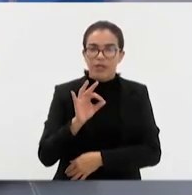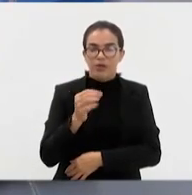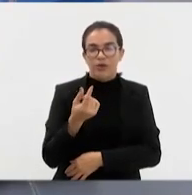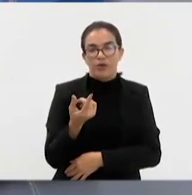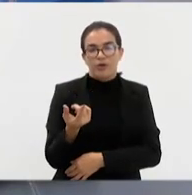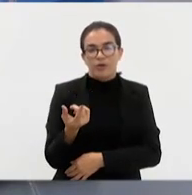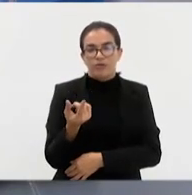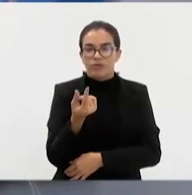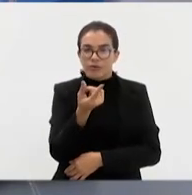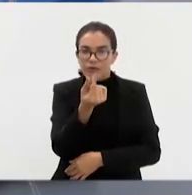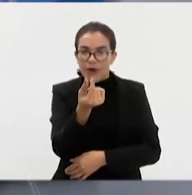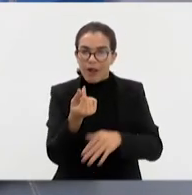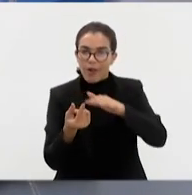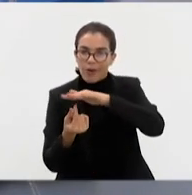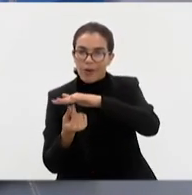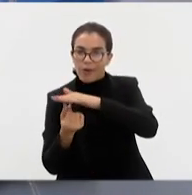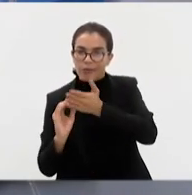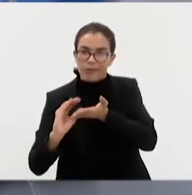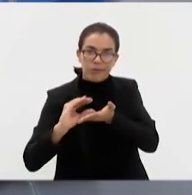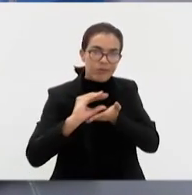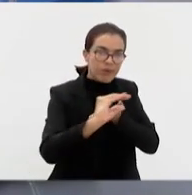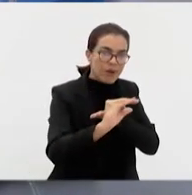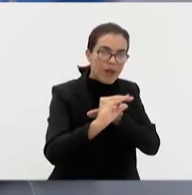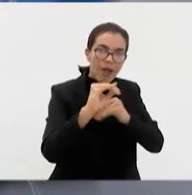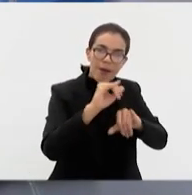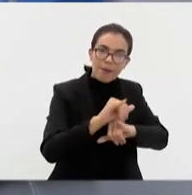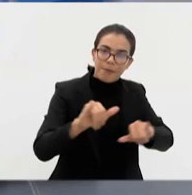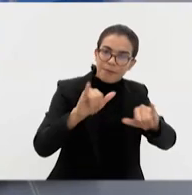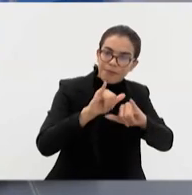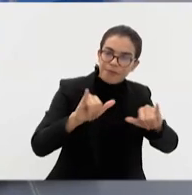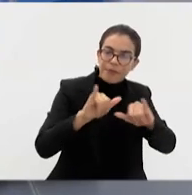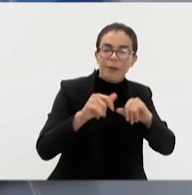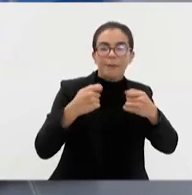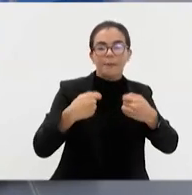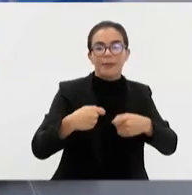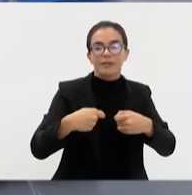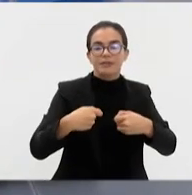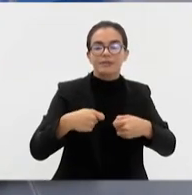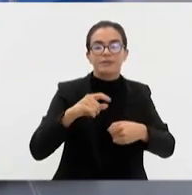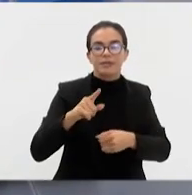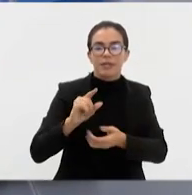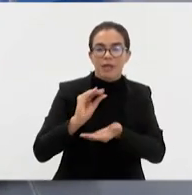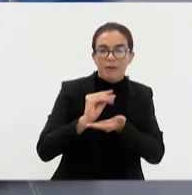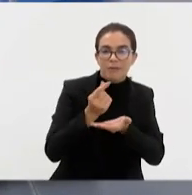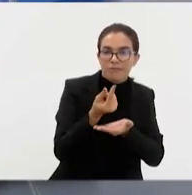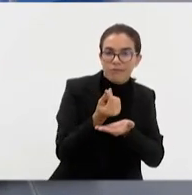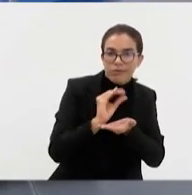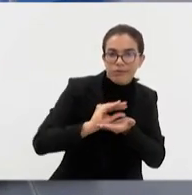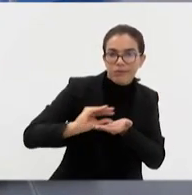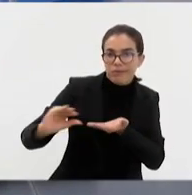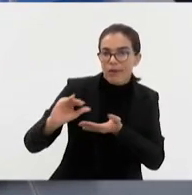valores que são destinados à propaganda, que deverão ser destinados para